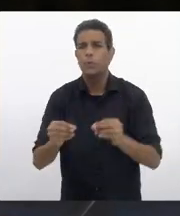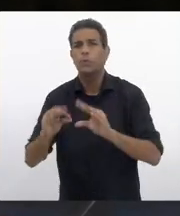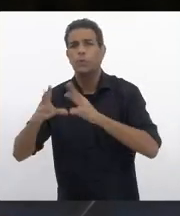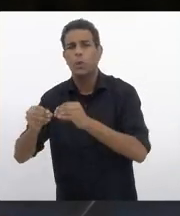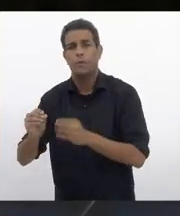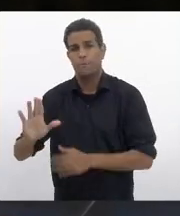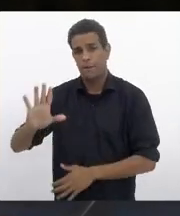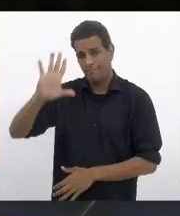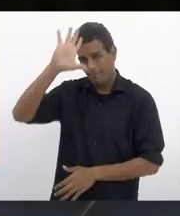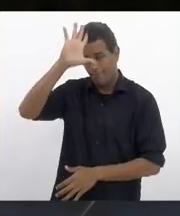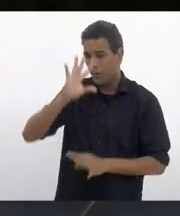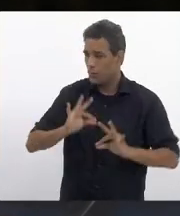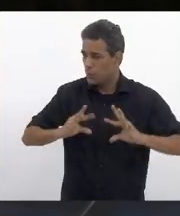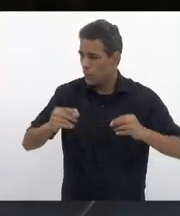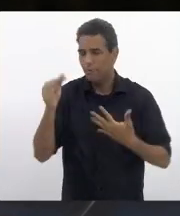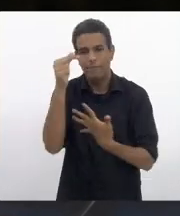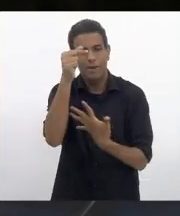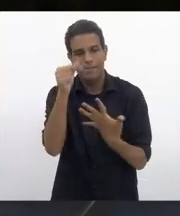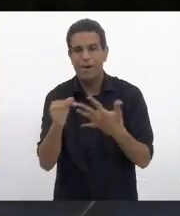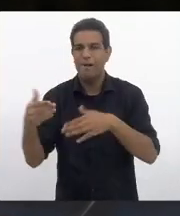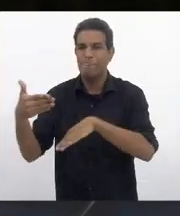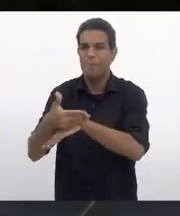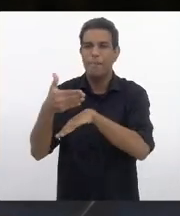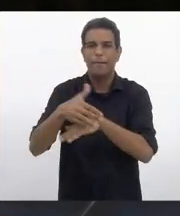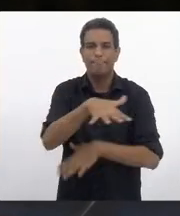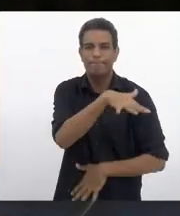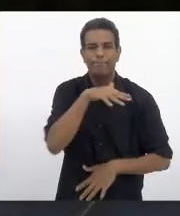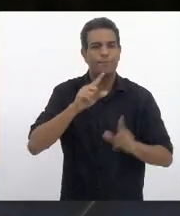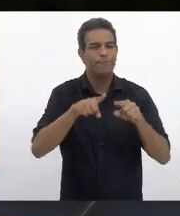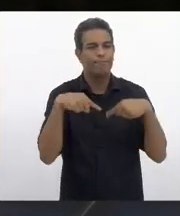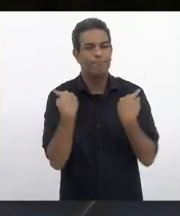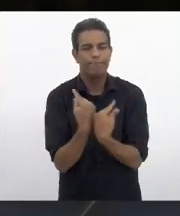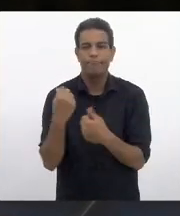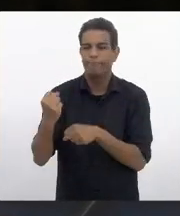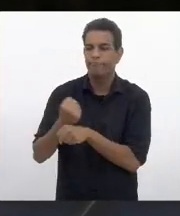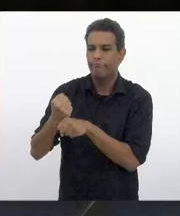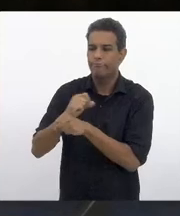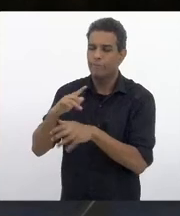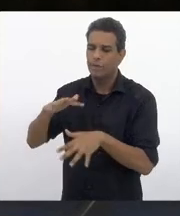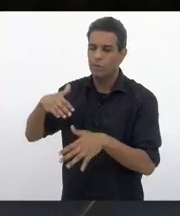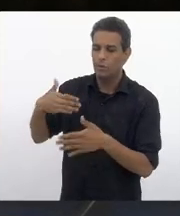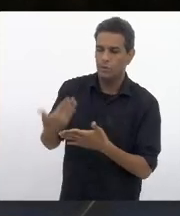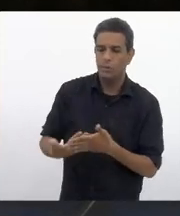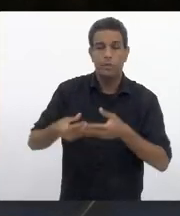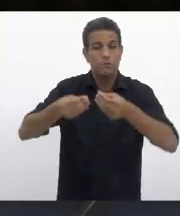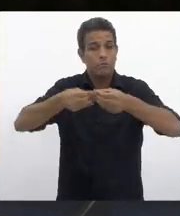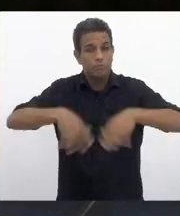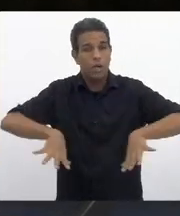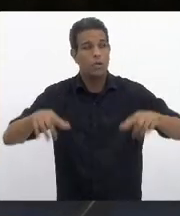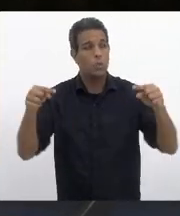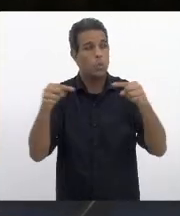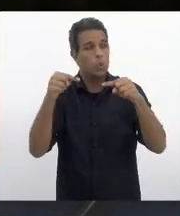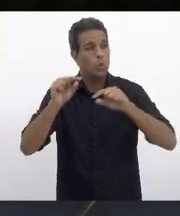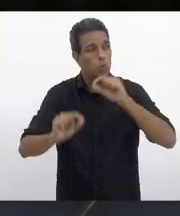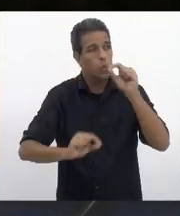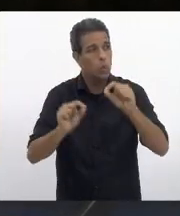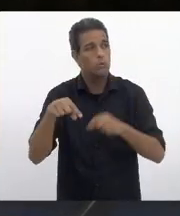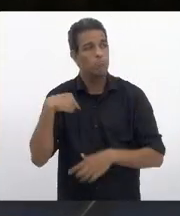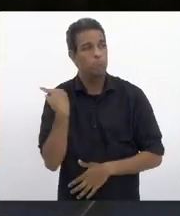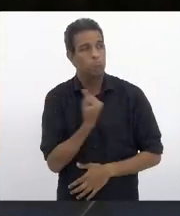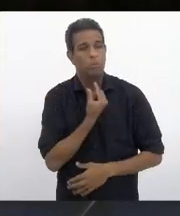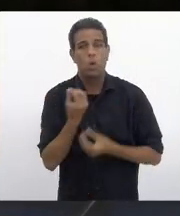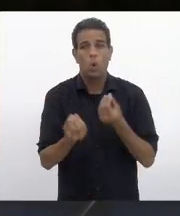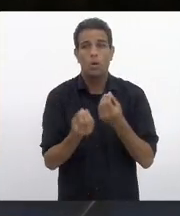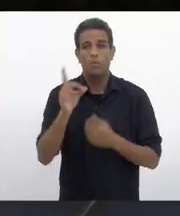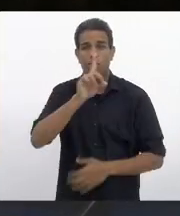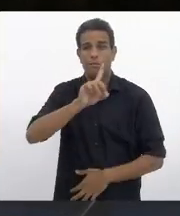Bombeiro, todos que têm vindo aqui silenciosamente nos gabinetes ao longo desse período. A gente agradece a participação de todos e